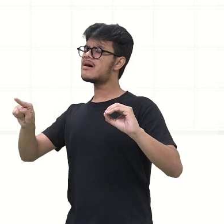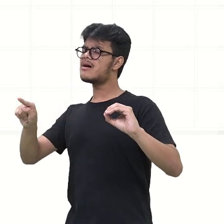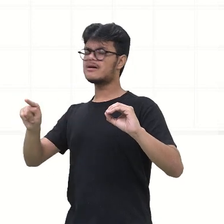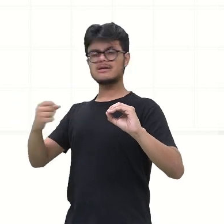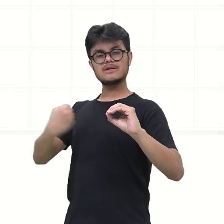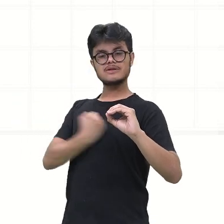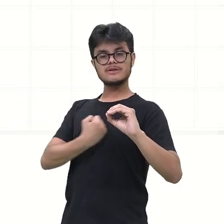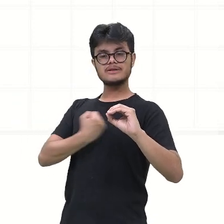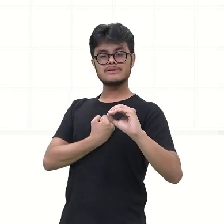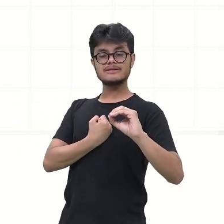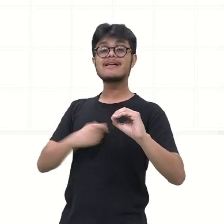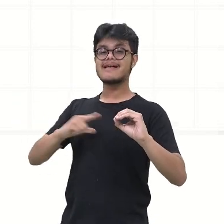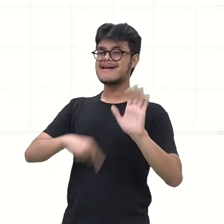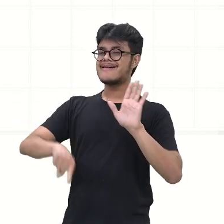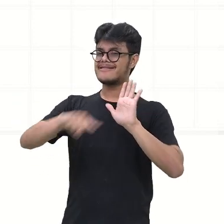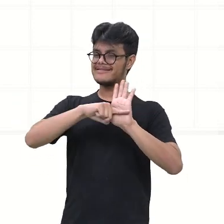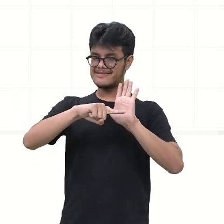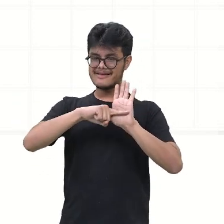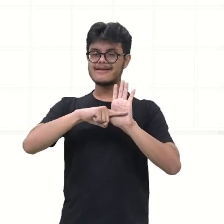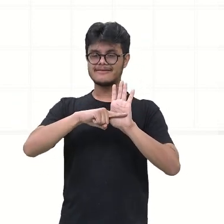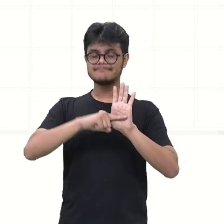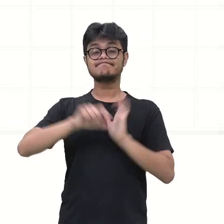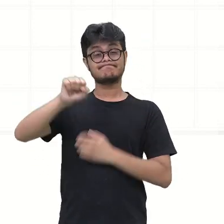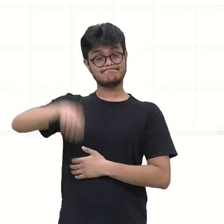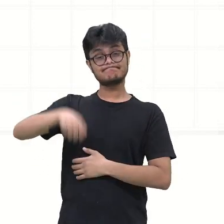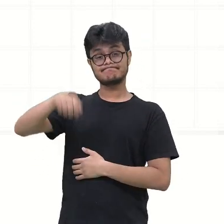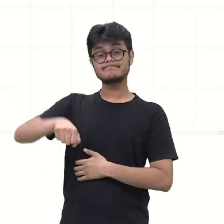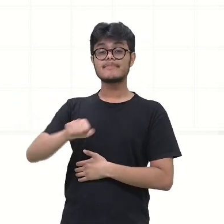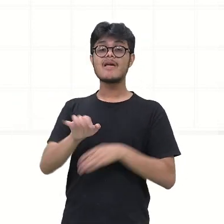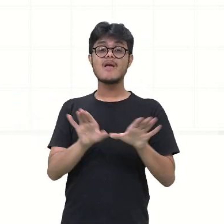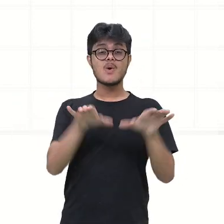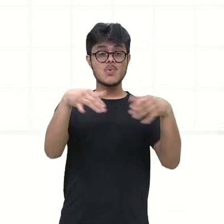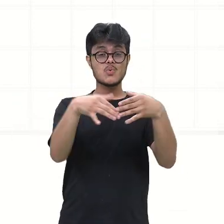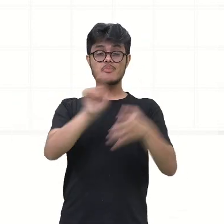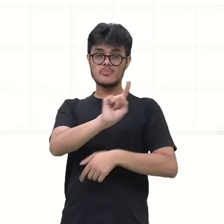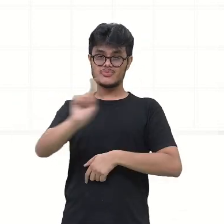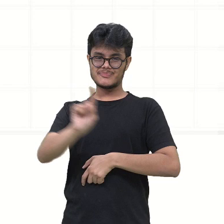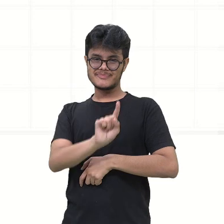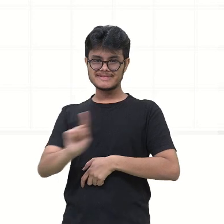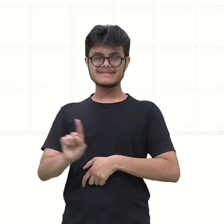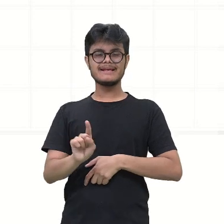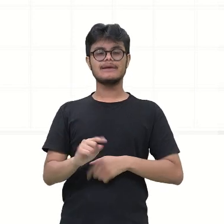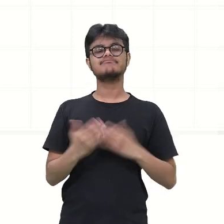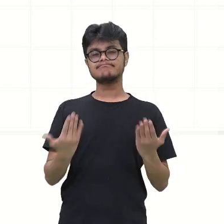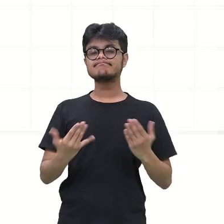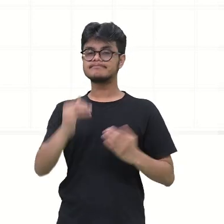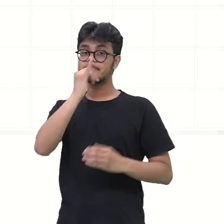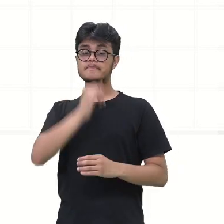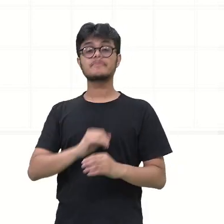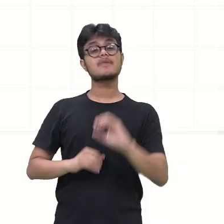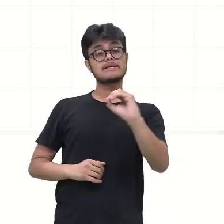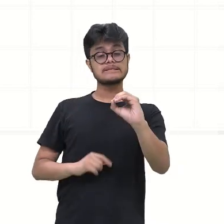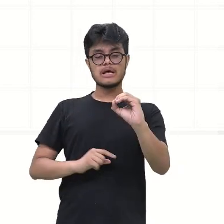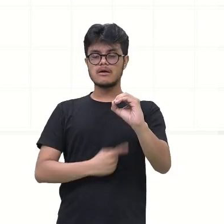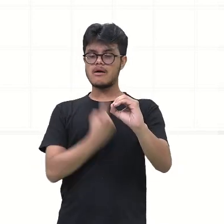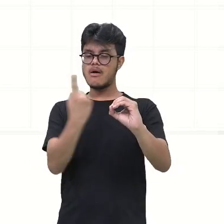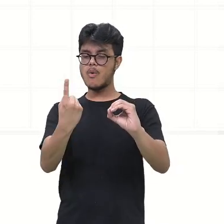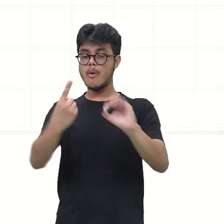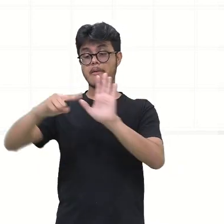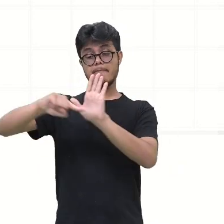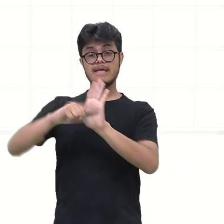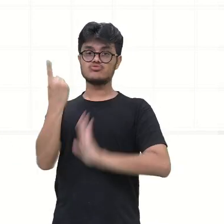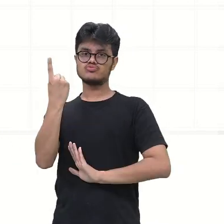os números negativos, né? Que vai utilizar a mesma ideia. Porém, agora eu vou tirando